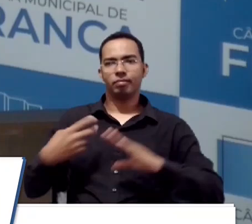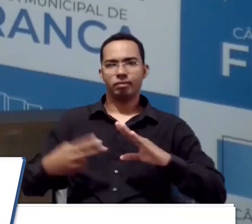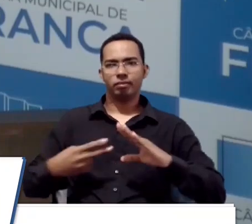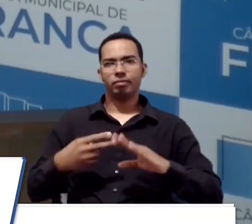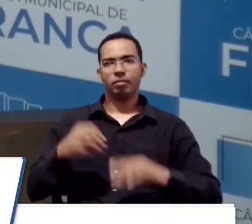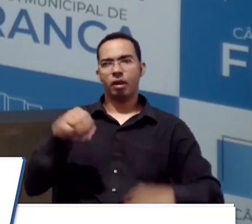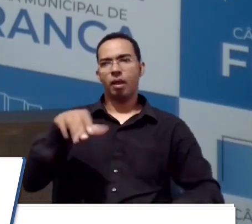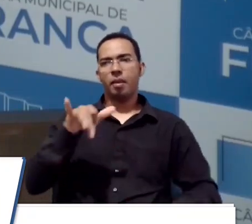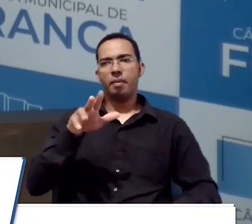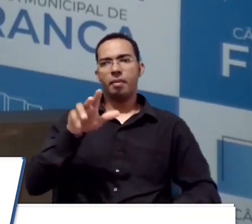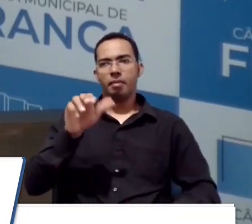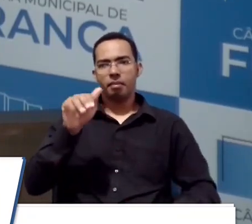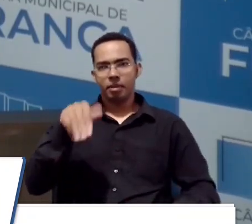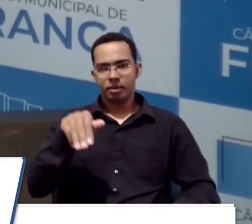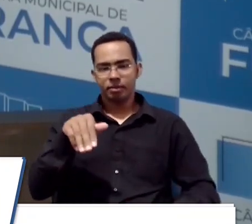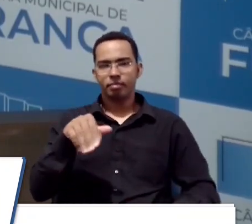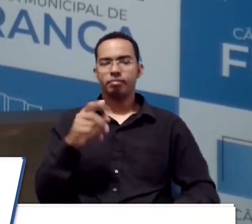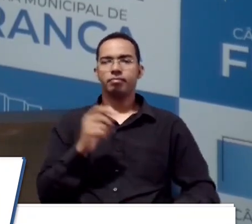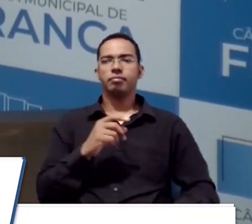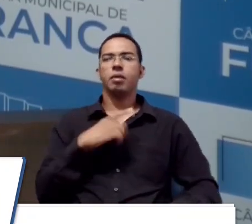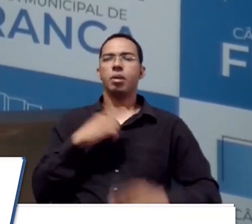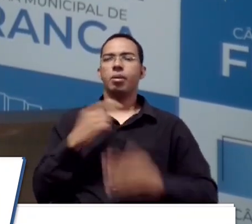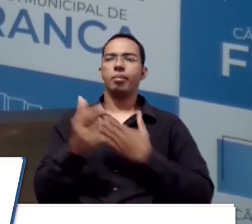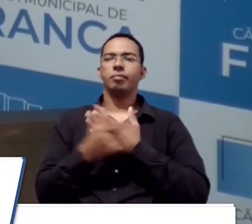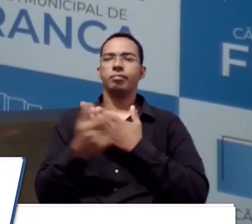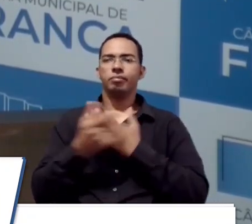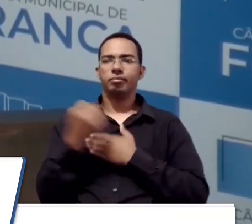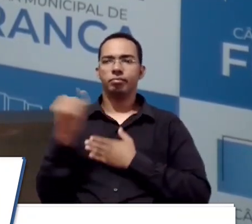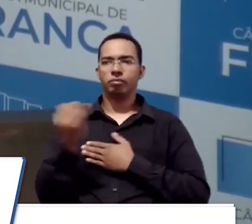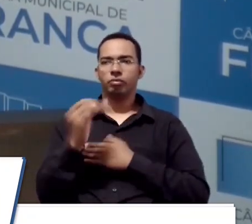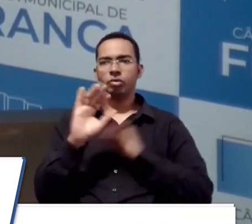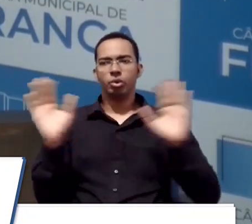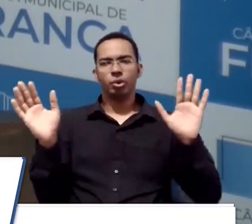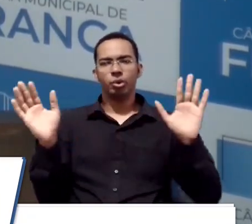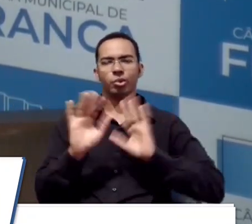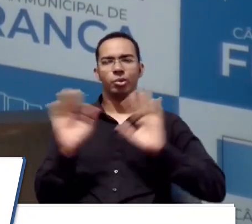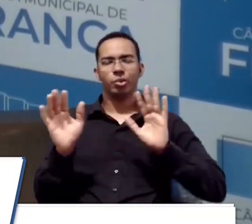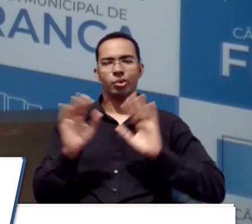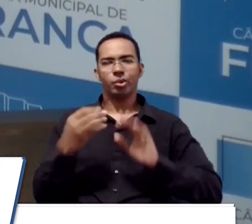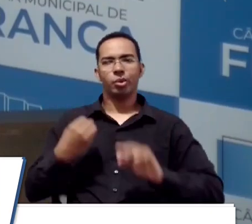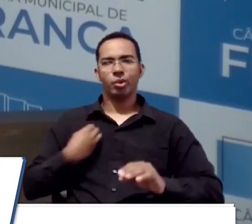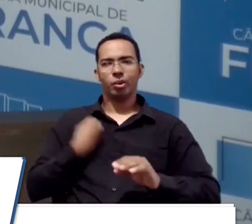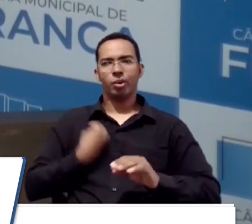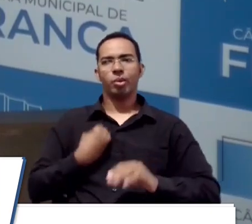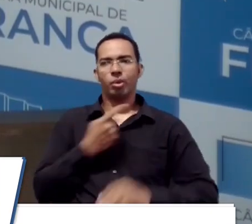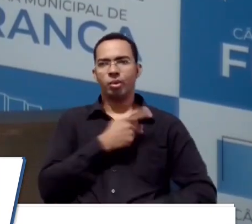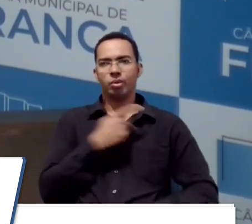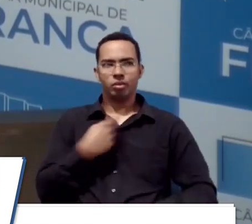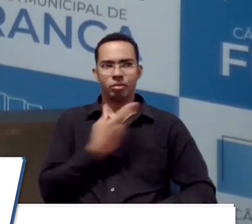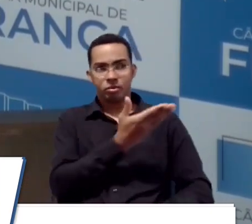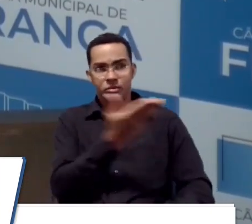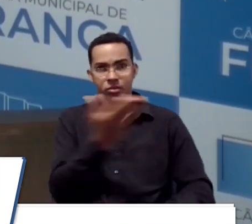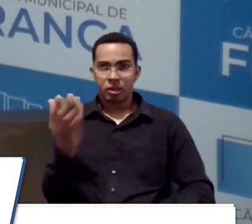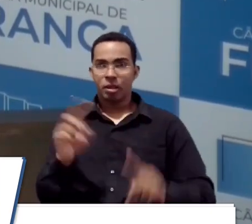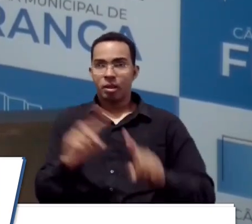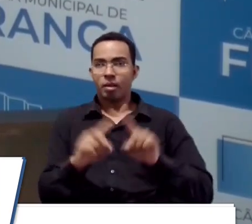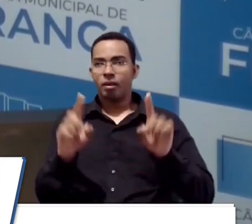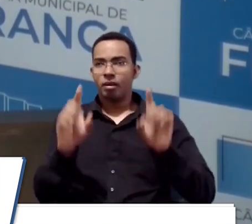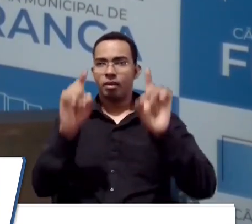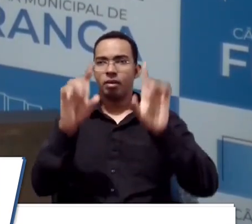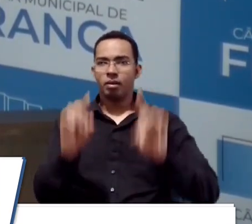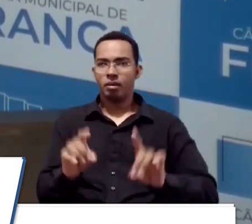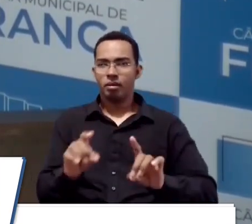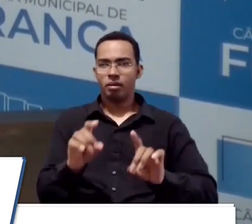Miriam tem um papel muito importante, não somente na vida dos pastores que aqui estão, mas também especial ao